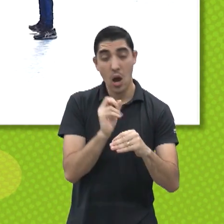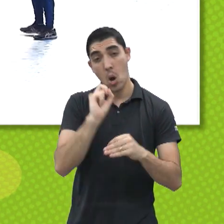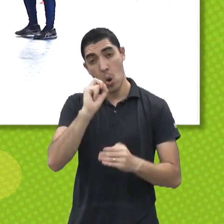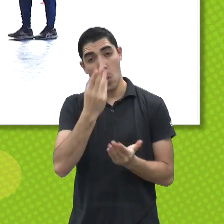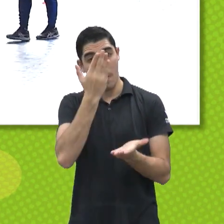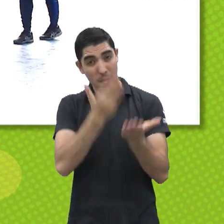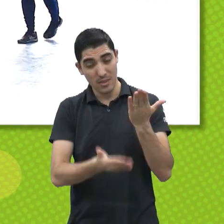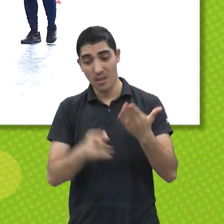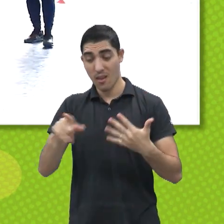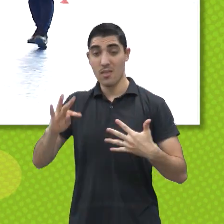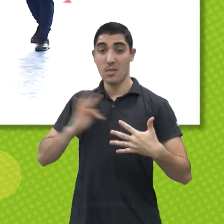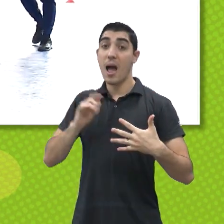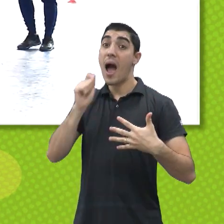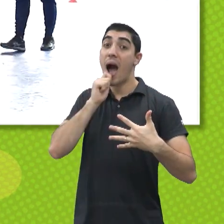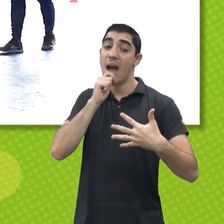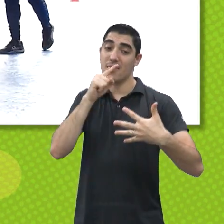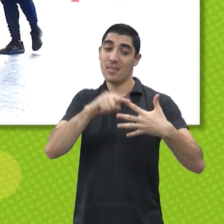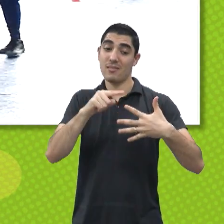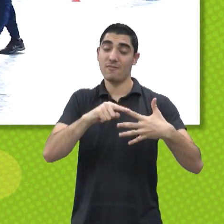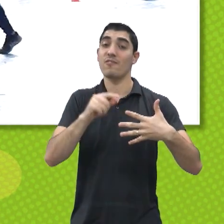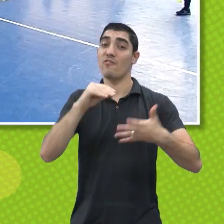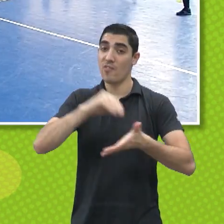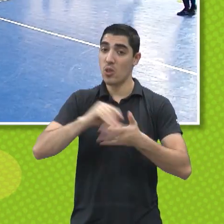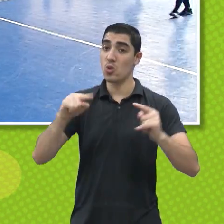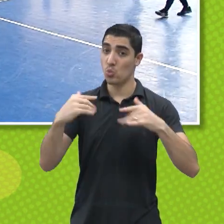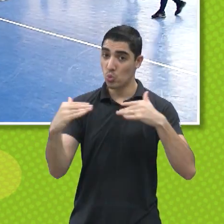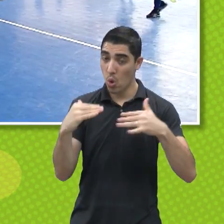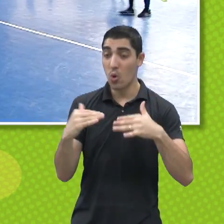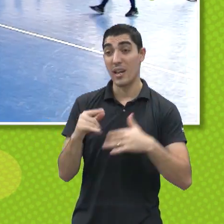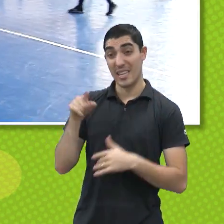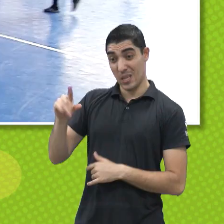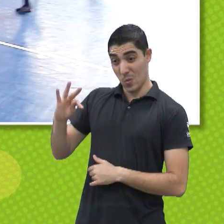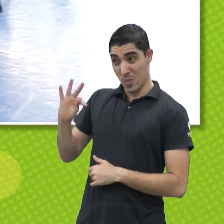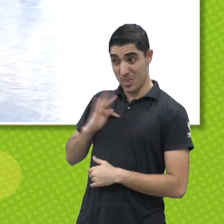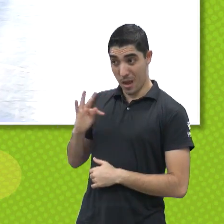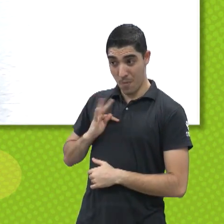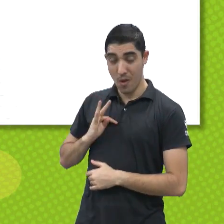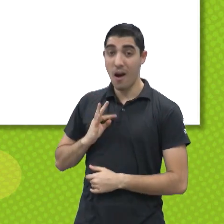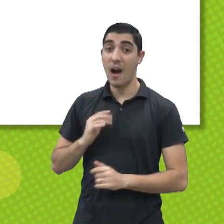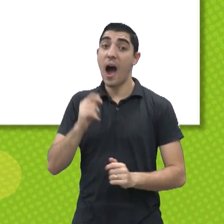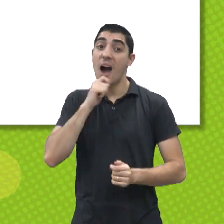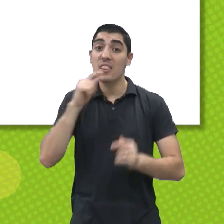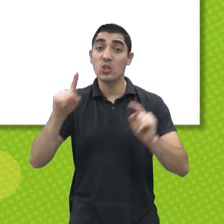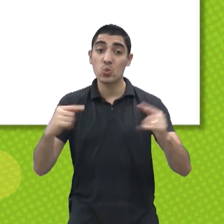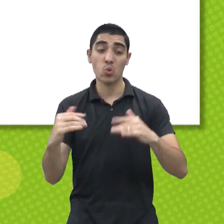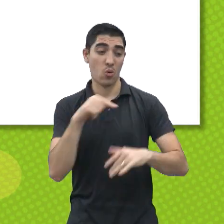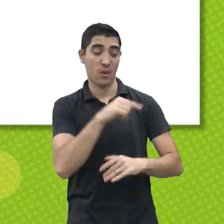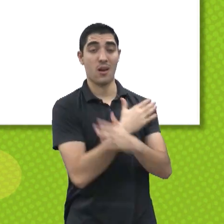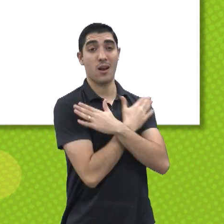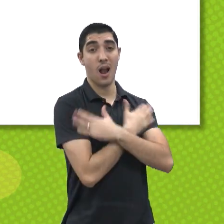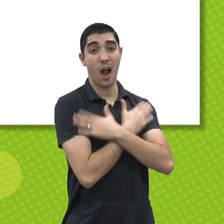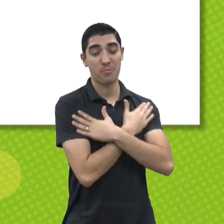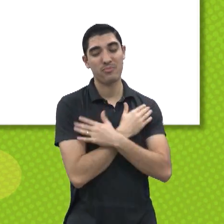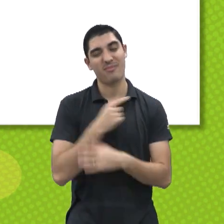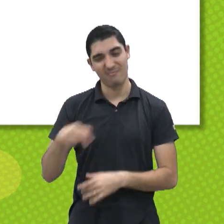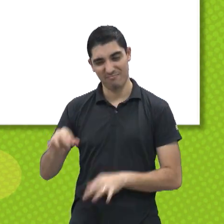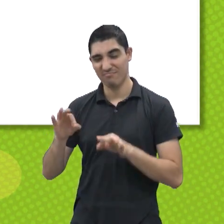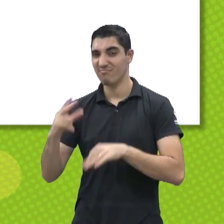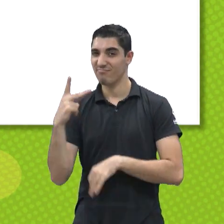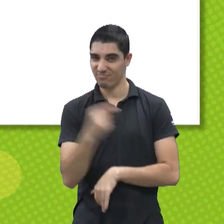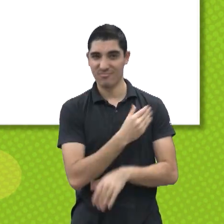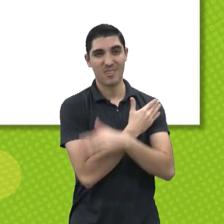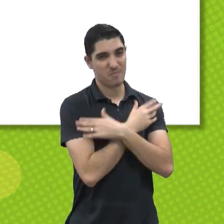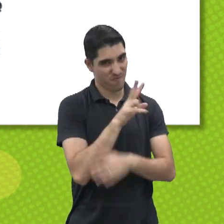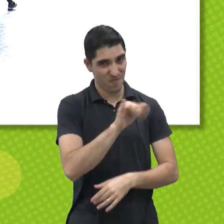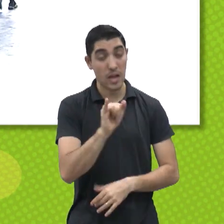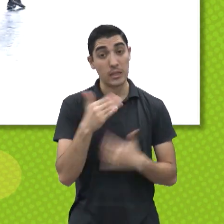será contra a equipe de Campos do Jordão. E a tendência de uma vitória da equipe do Taboão é muito grande. Portanto, para garantir o primeiro lugar, precisa vencer o